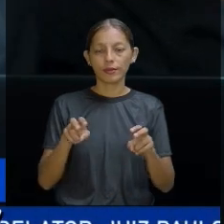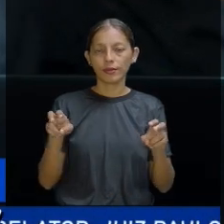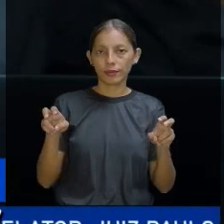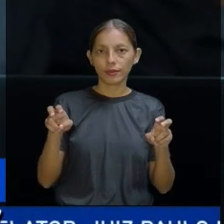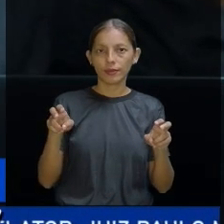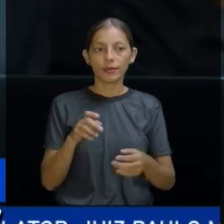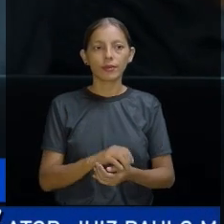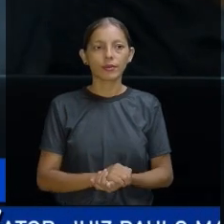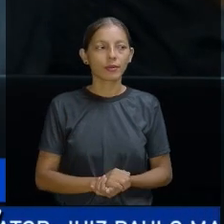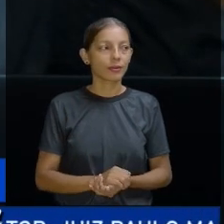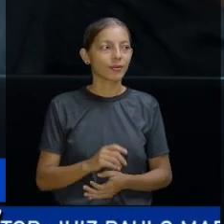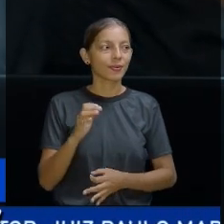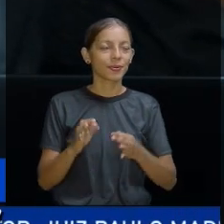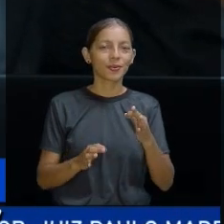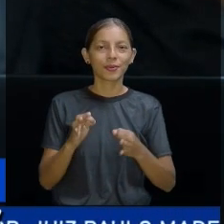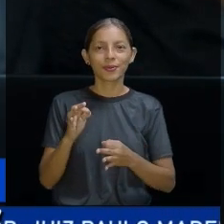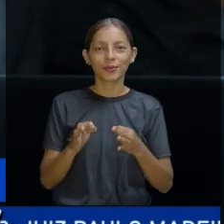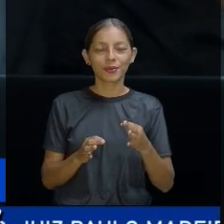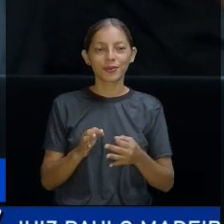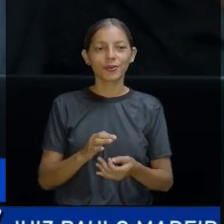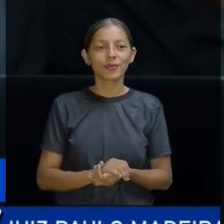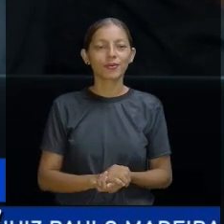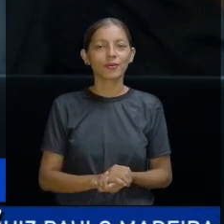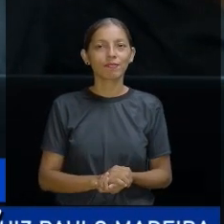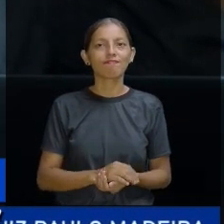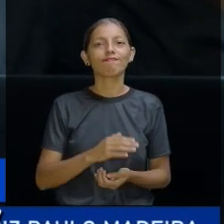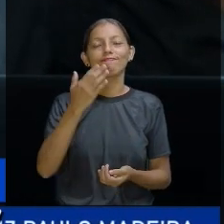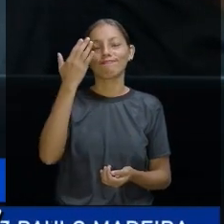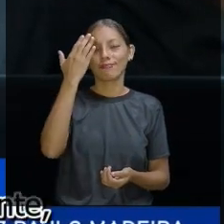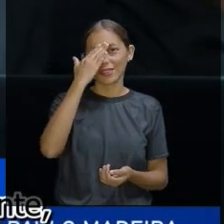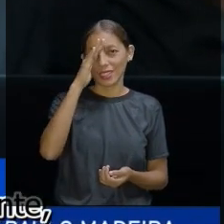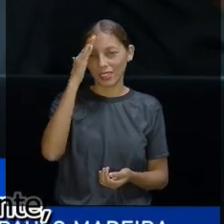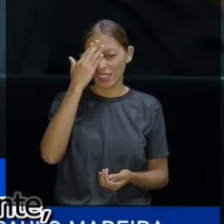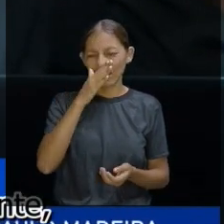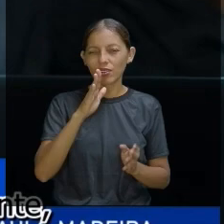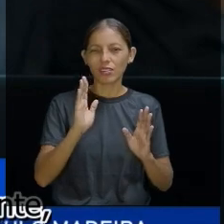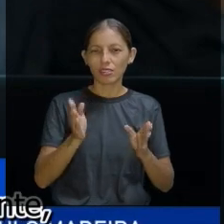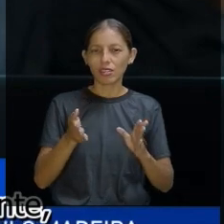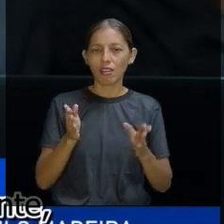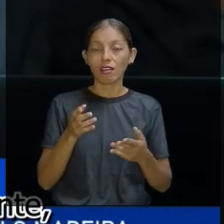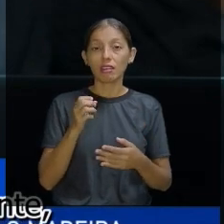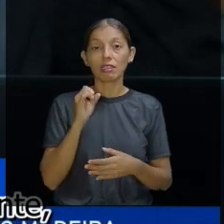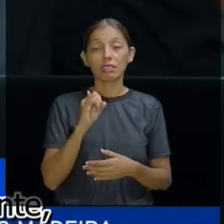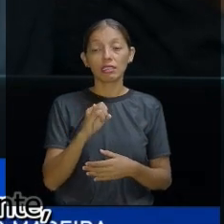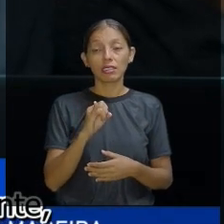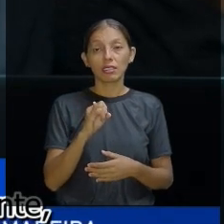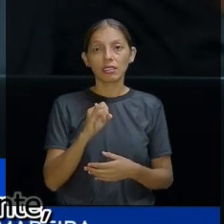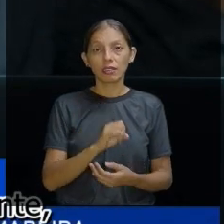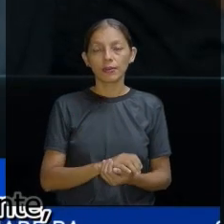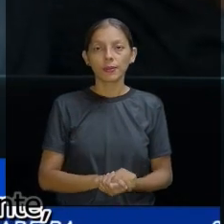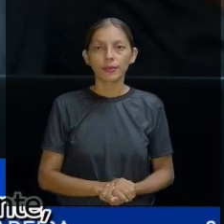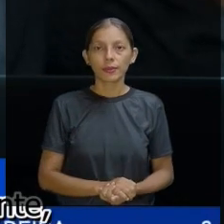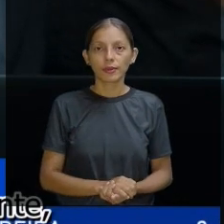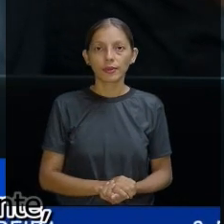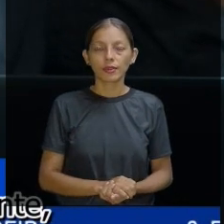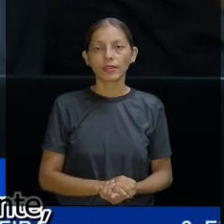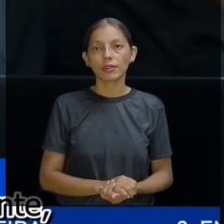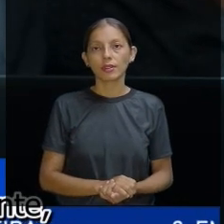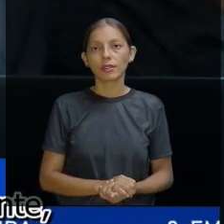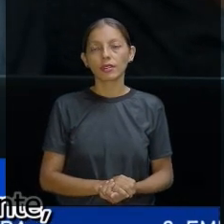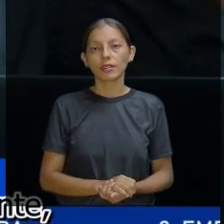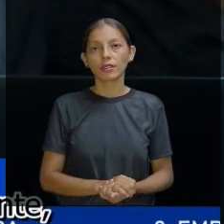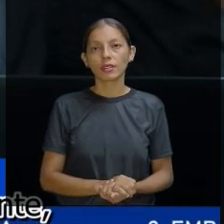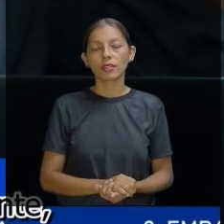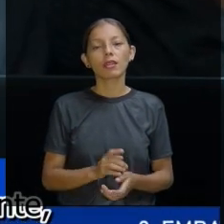nós... Foco no juiz de direito Paulo Madeira. Em tese, uma possibilidade de apreciar